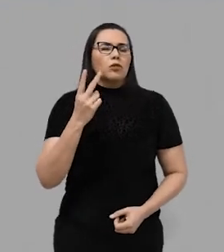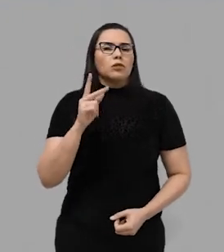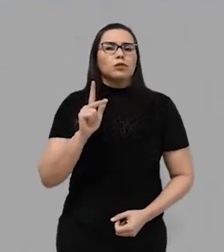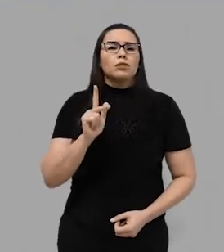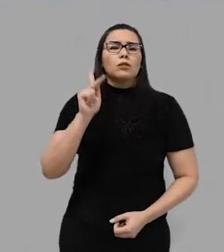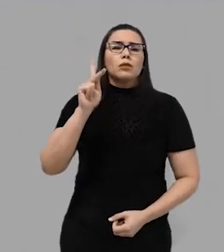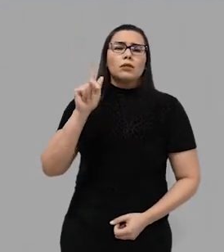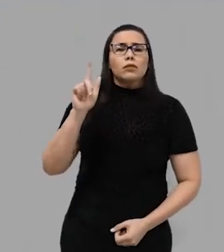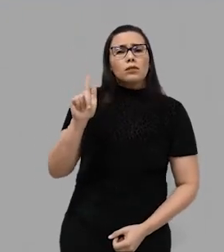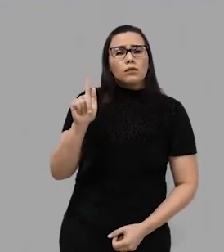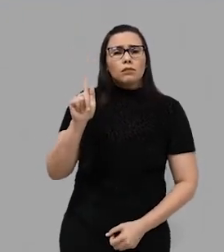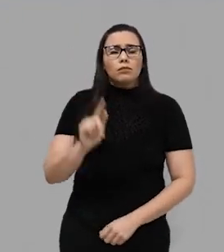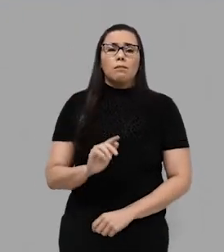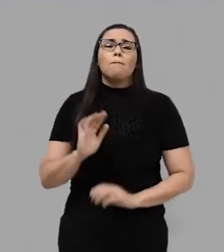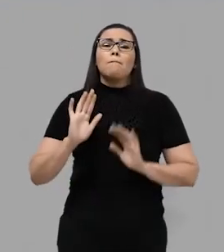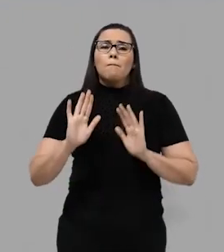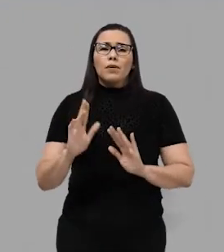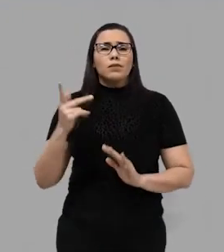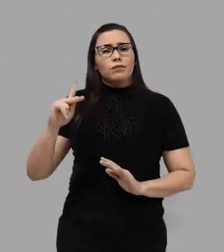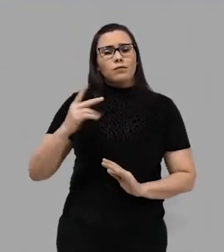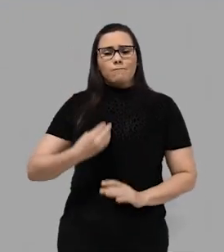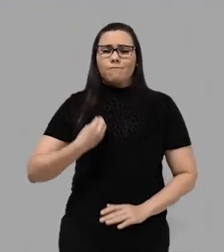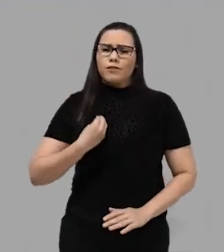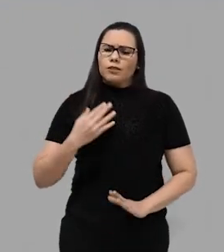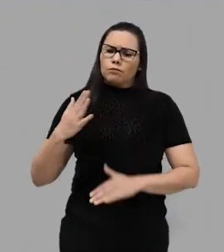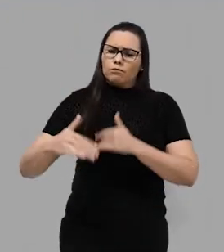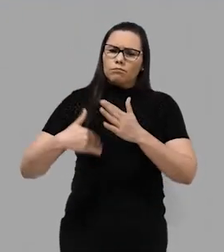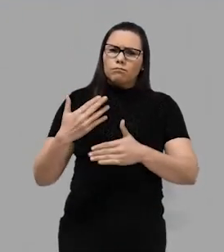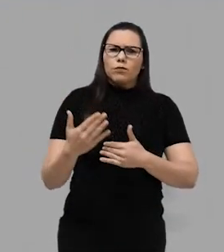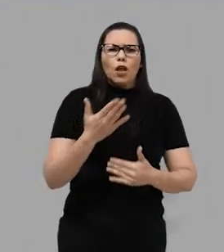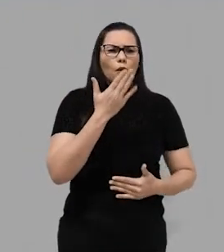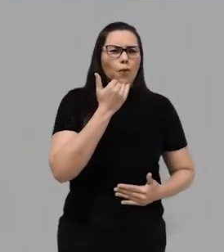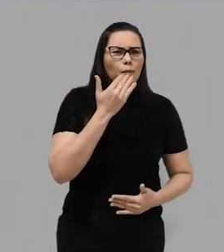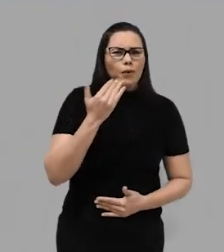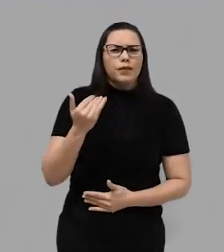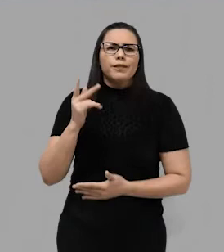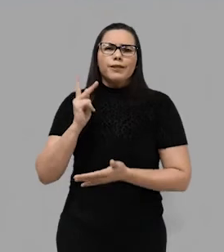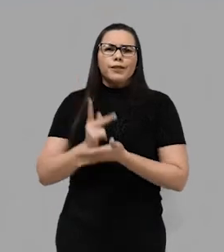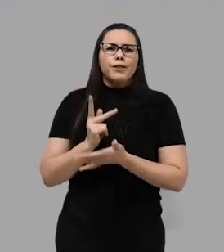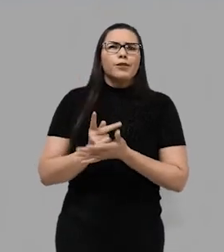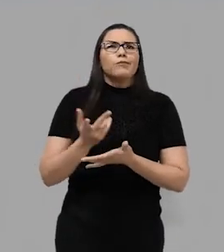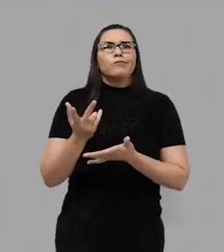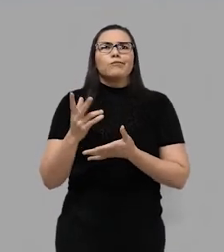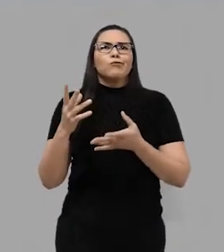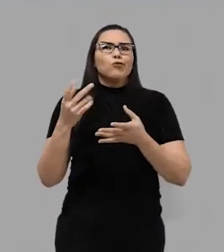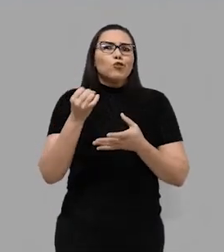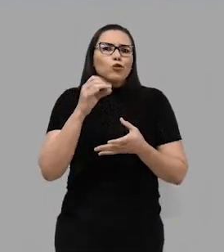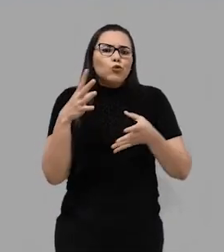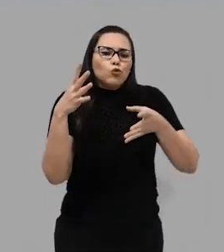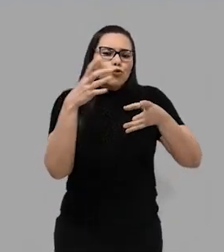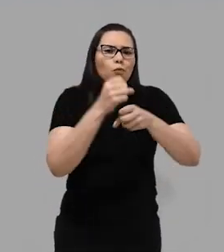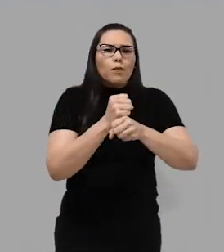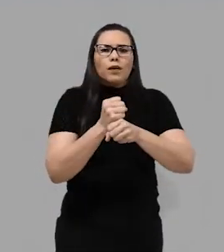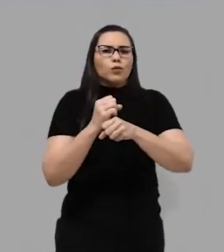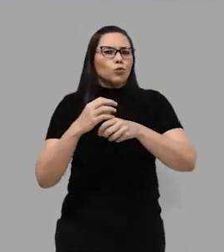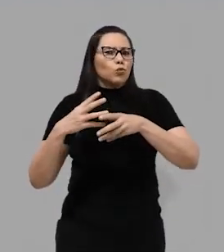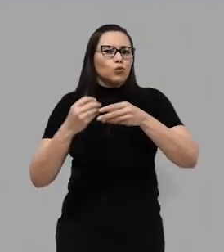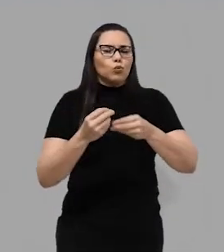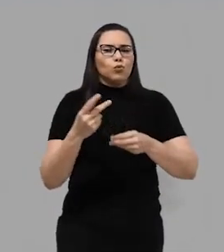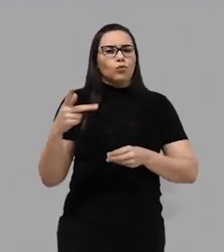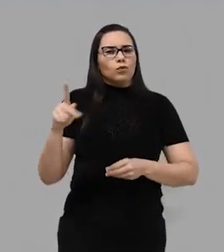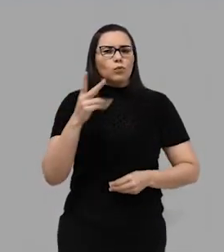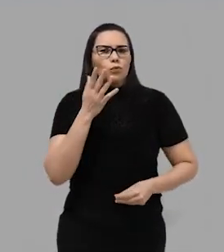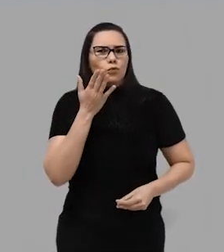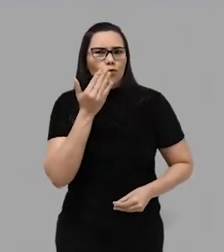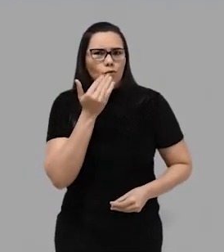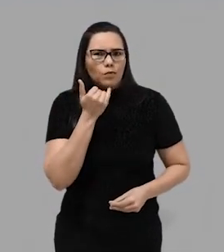toda essa massa de capim, né? Então, para onde é que foi essa massa? Né? Para onde que foi toda essa